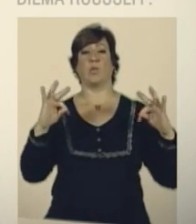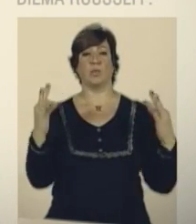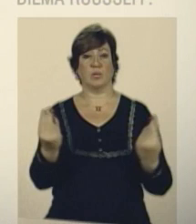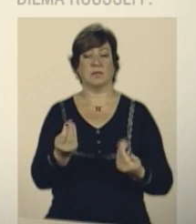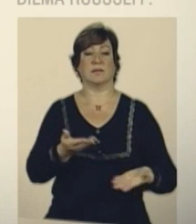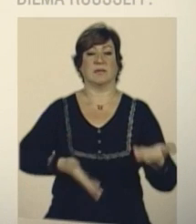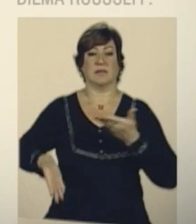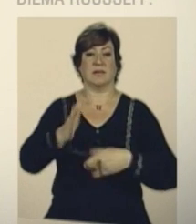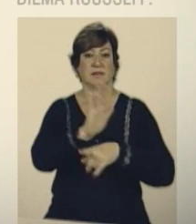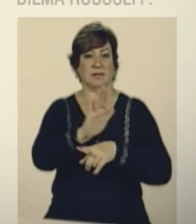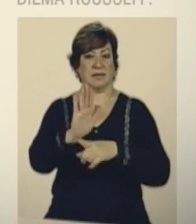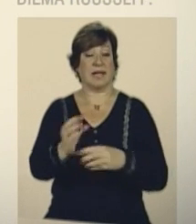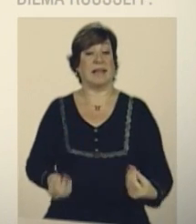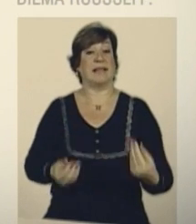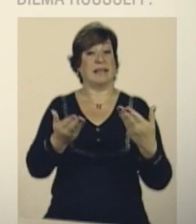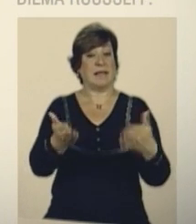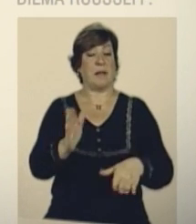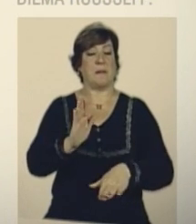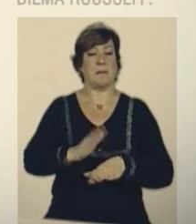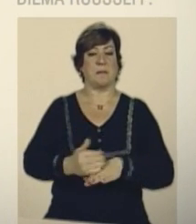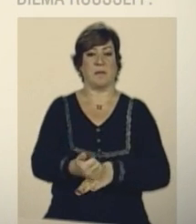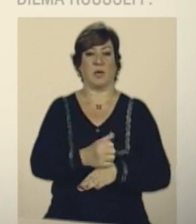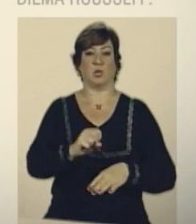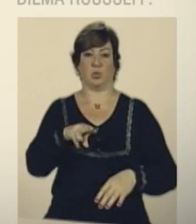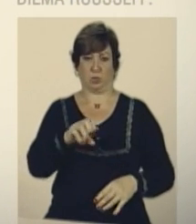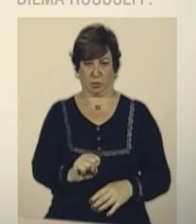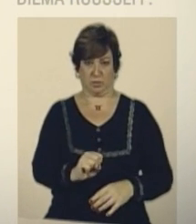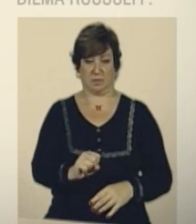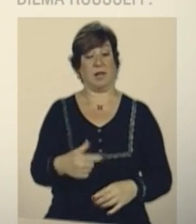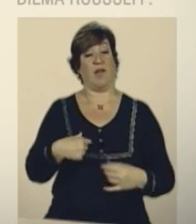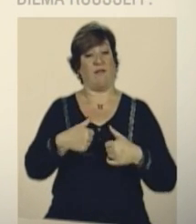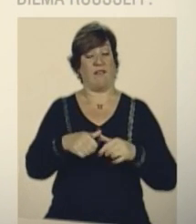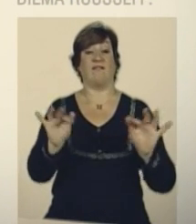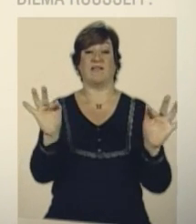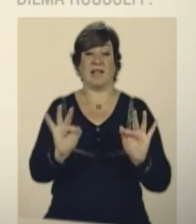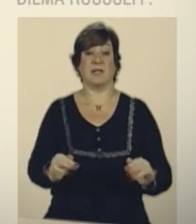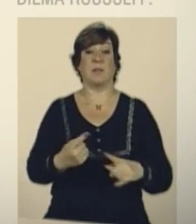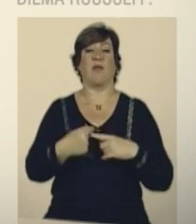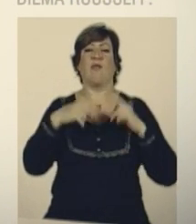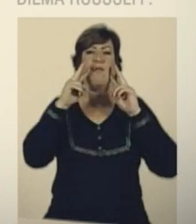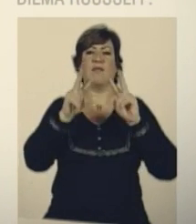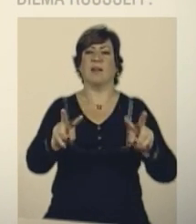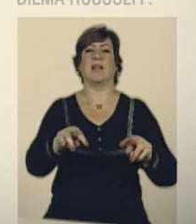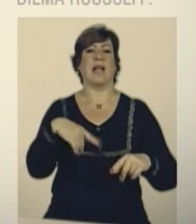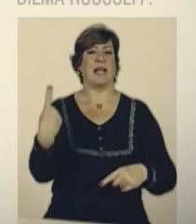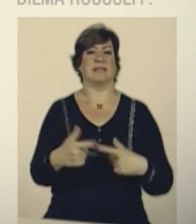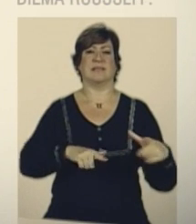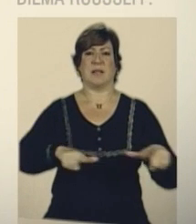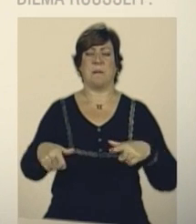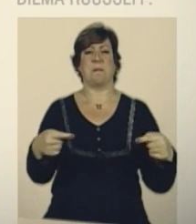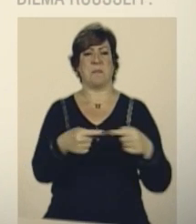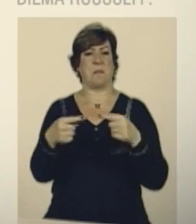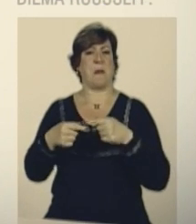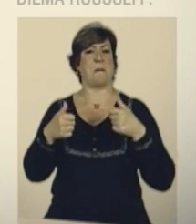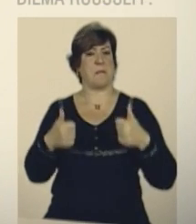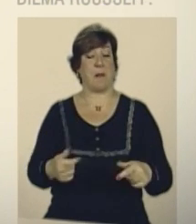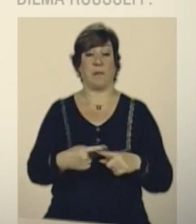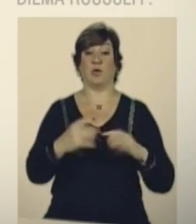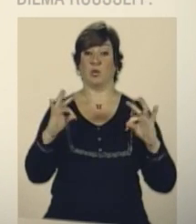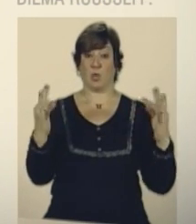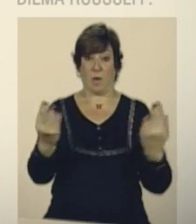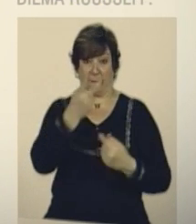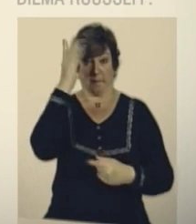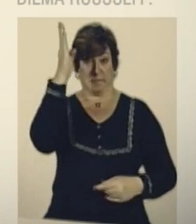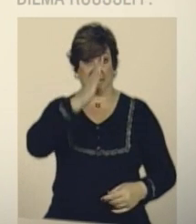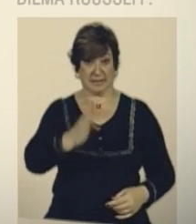prestados e dar mais eficiência ao SUS eu fico feliz de ver que essas ações estão dando certo porque todos os